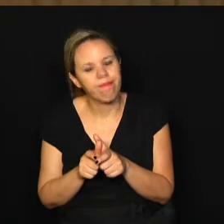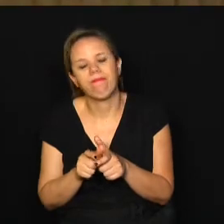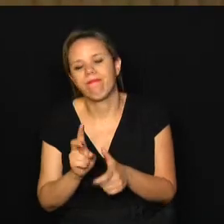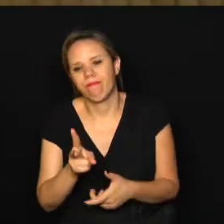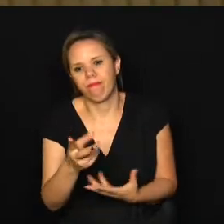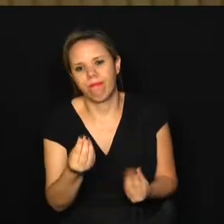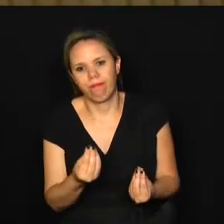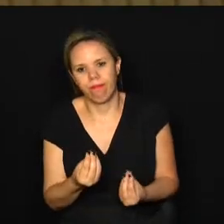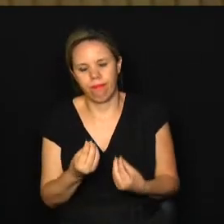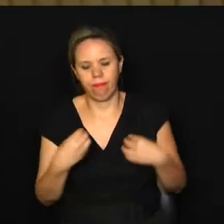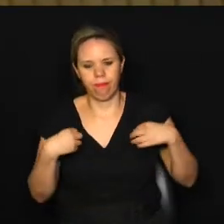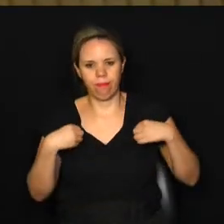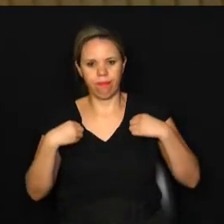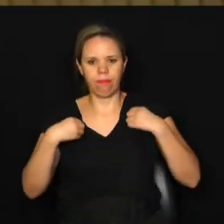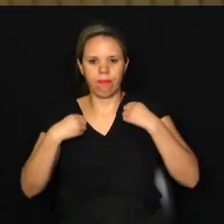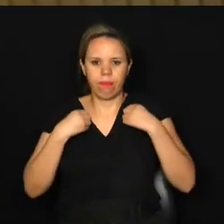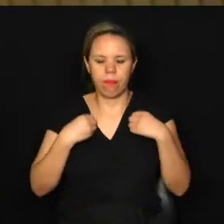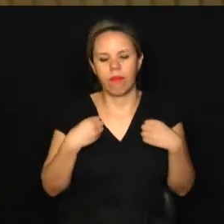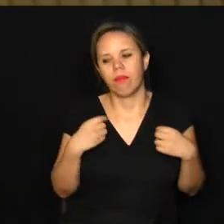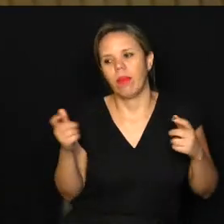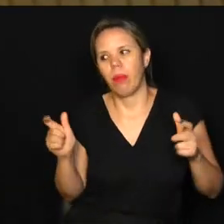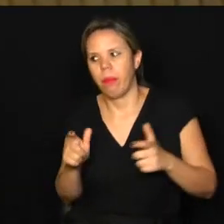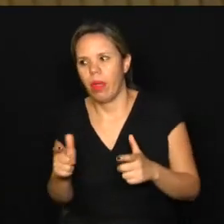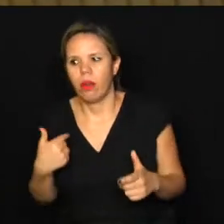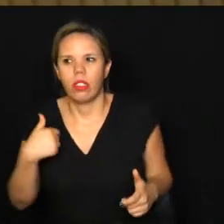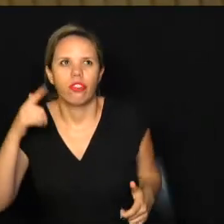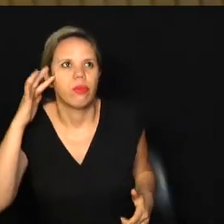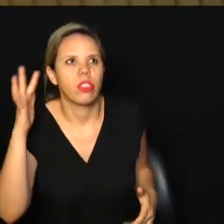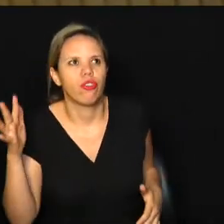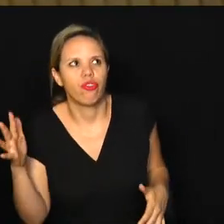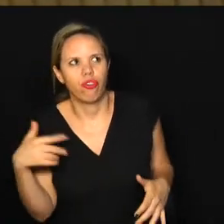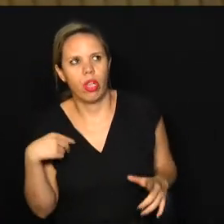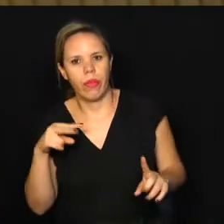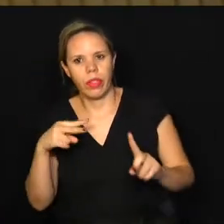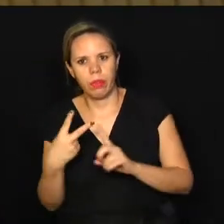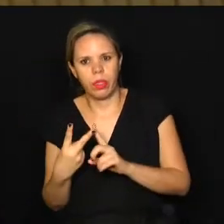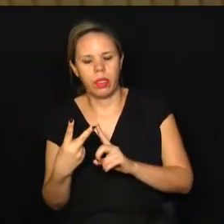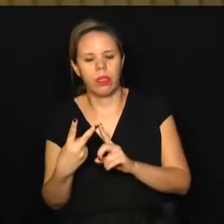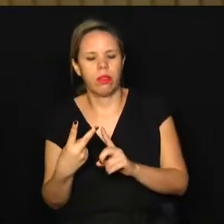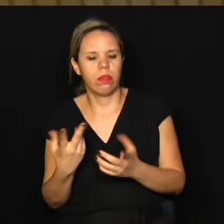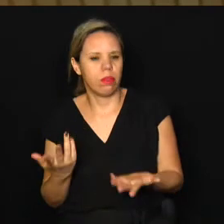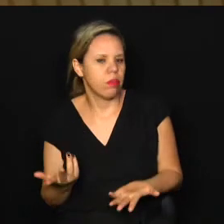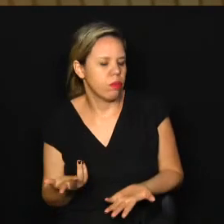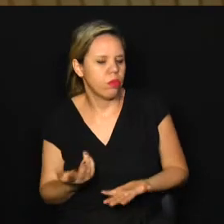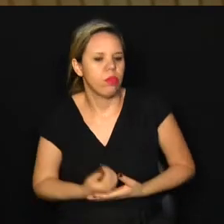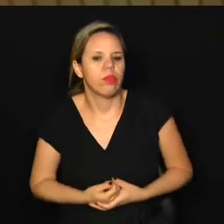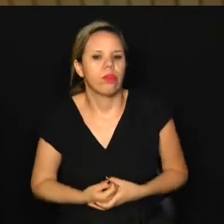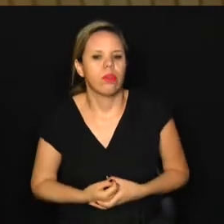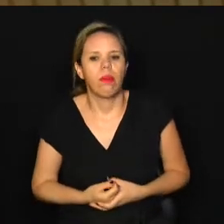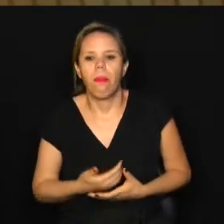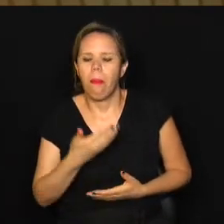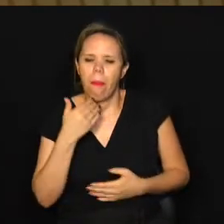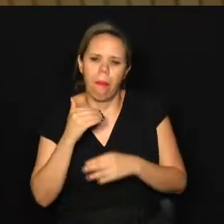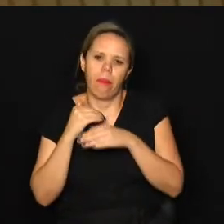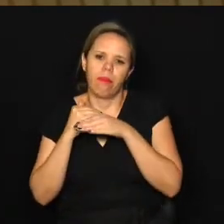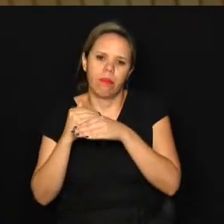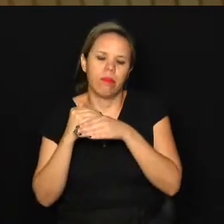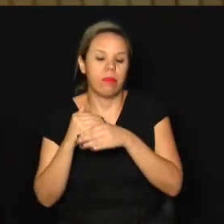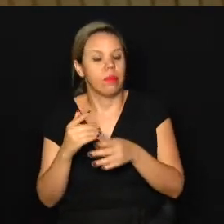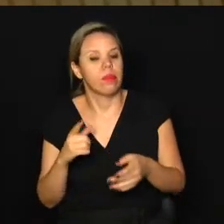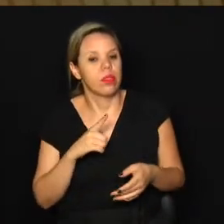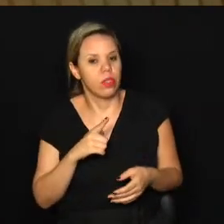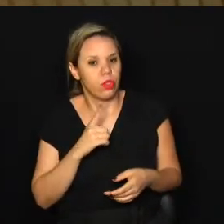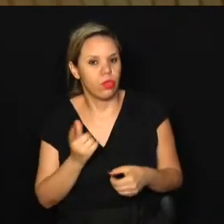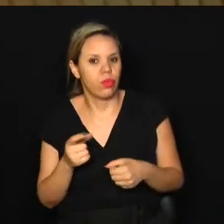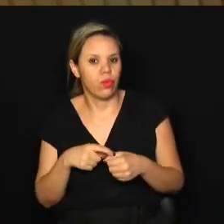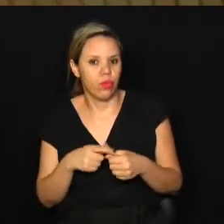continuamente, mas menos do que das expectativas pessimistas, estabilizou-se e já está havendo